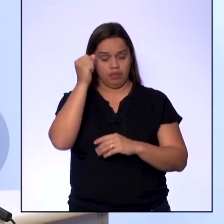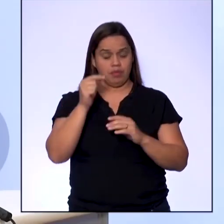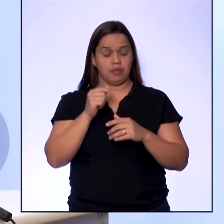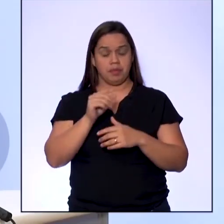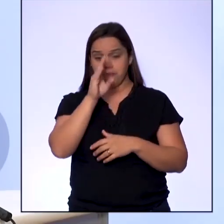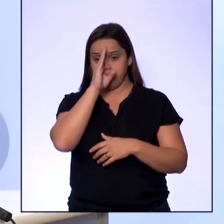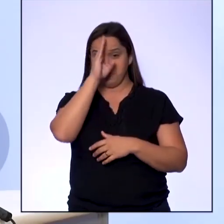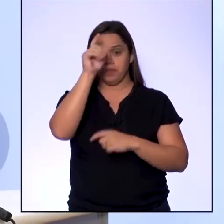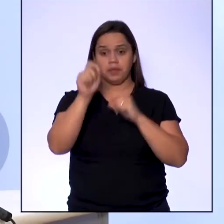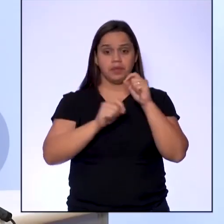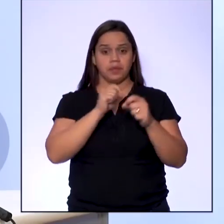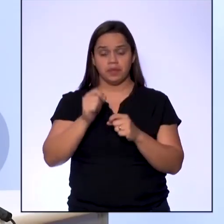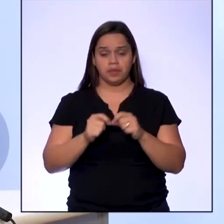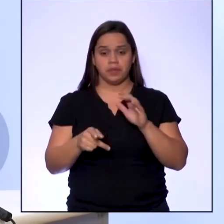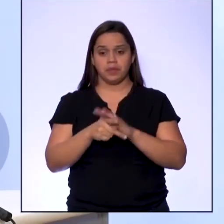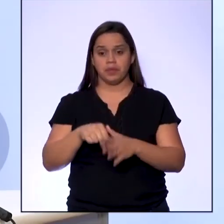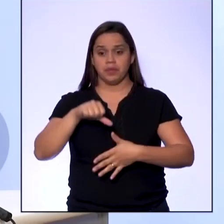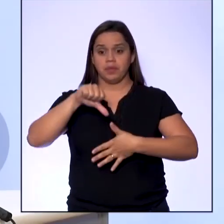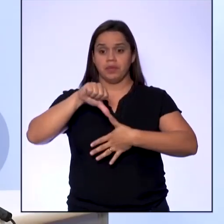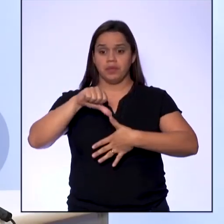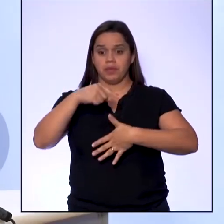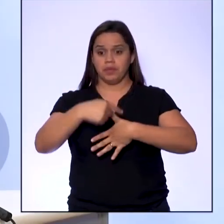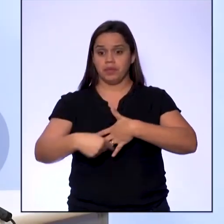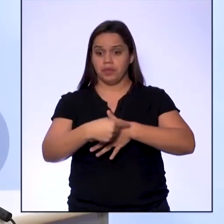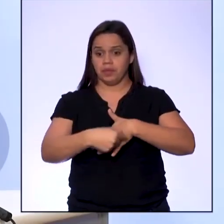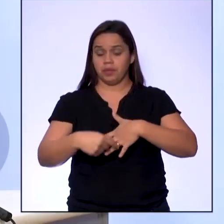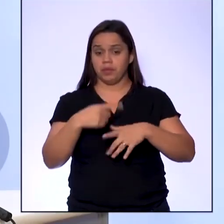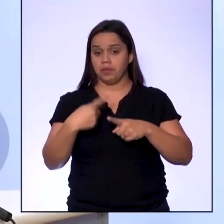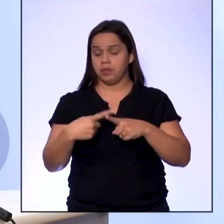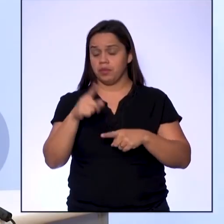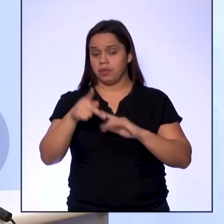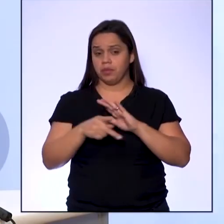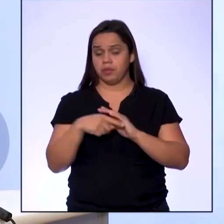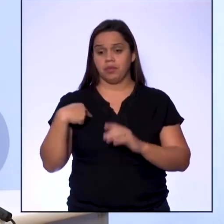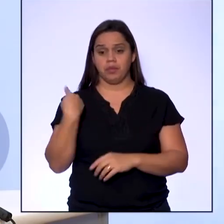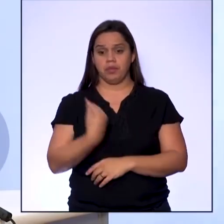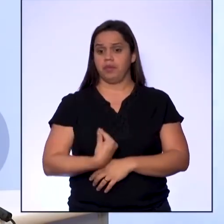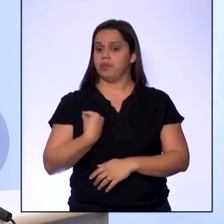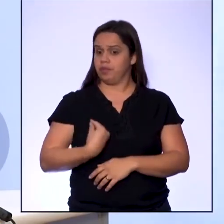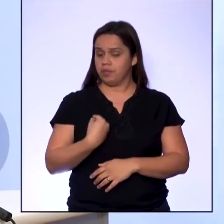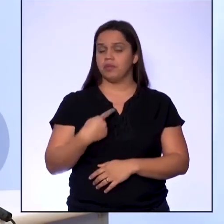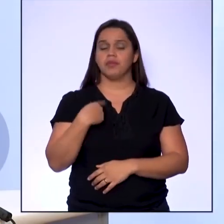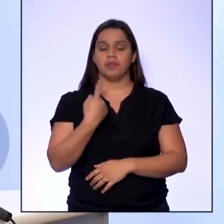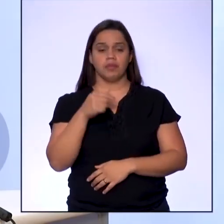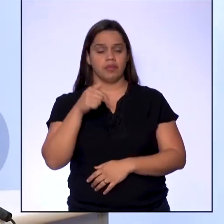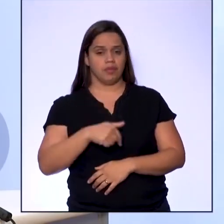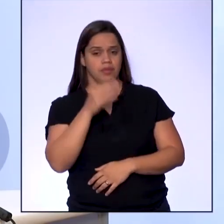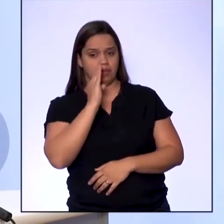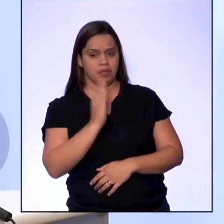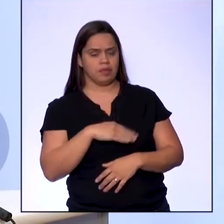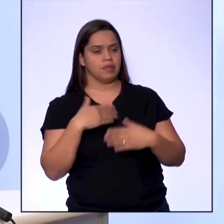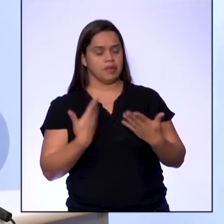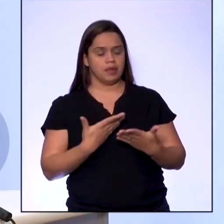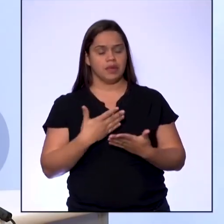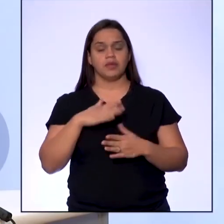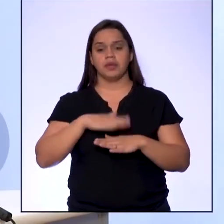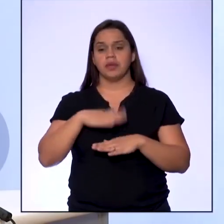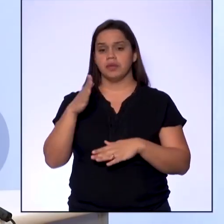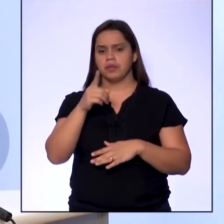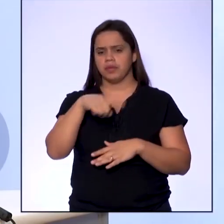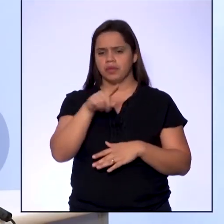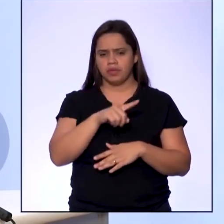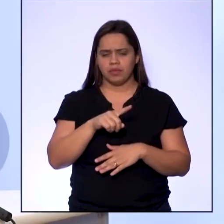particularidades naturais, políticas, culturais de cada uma dessas regiões. Exatamente.